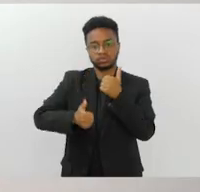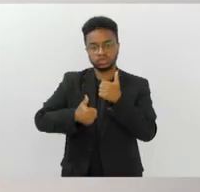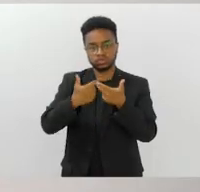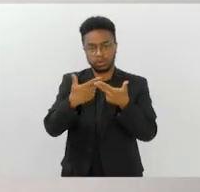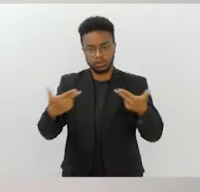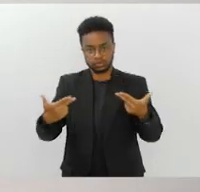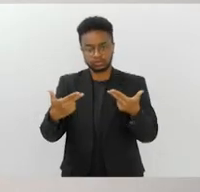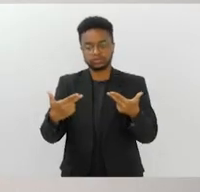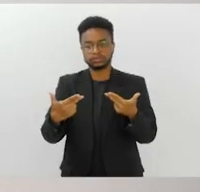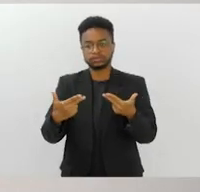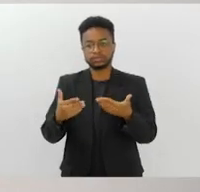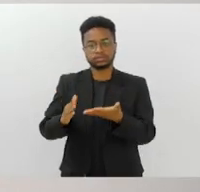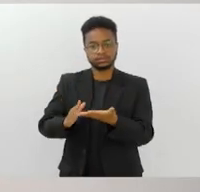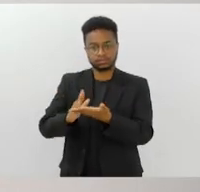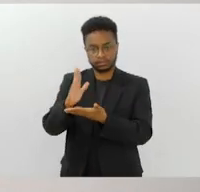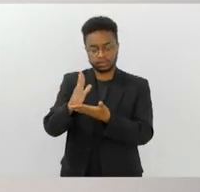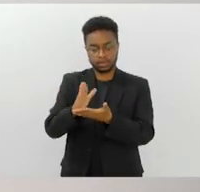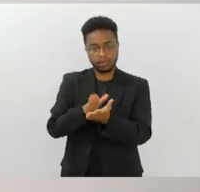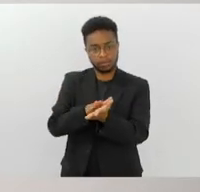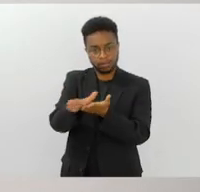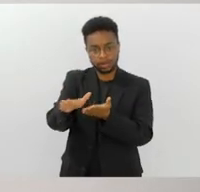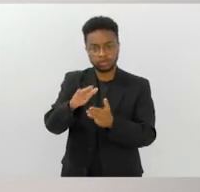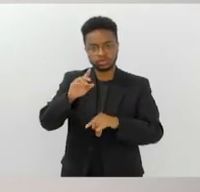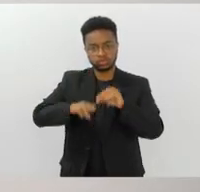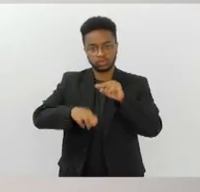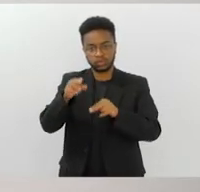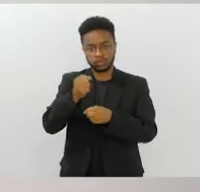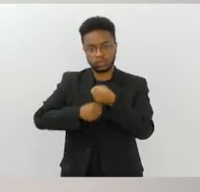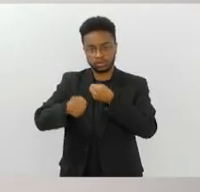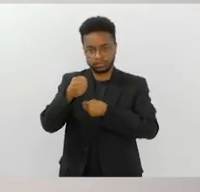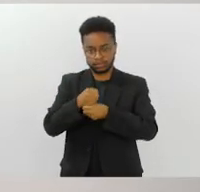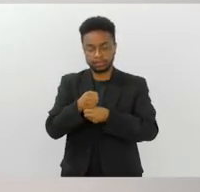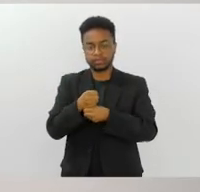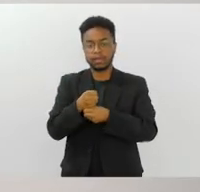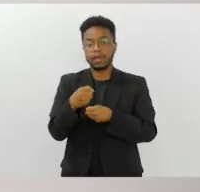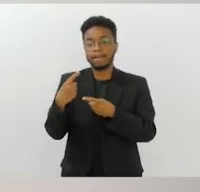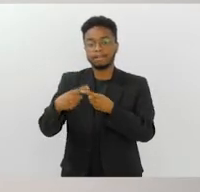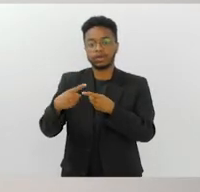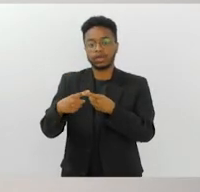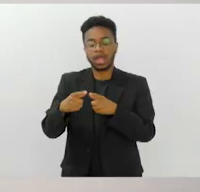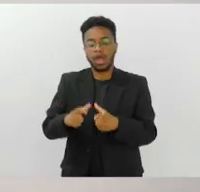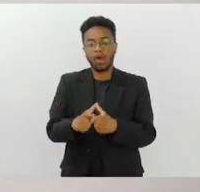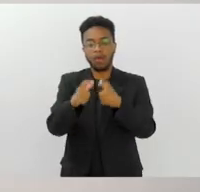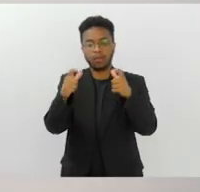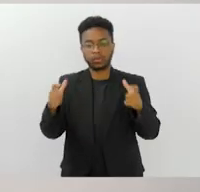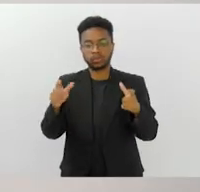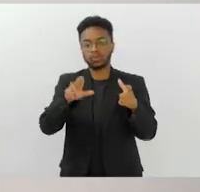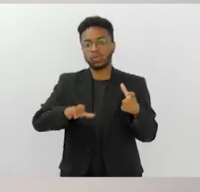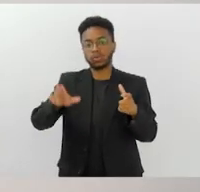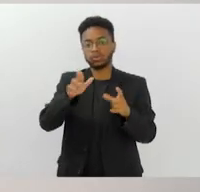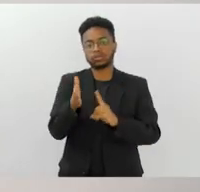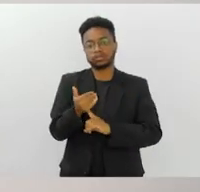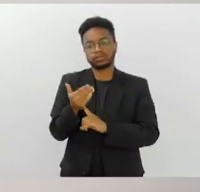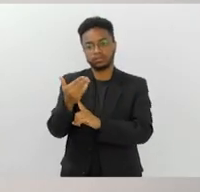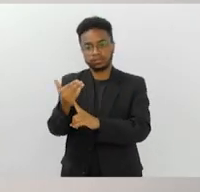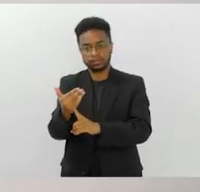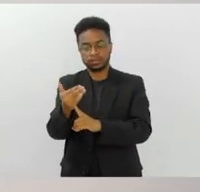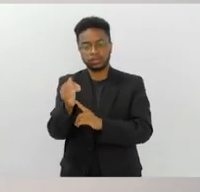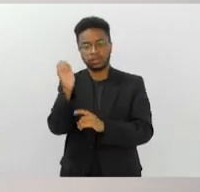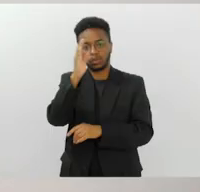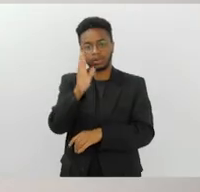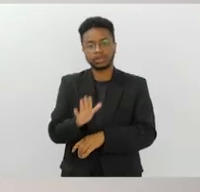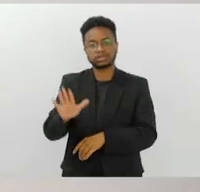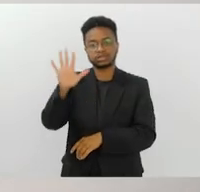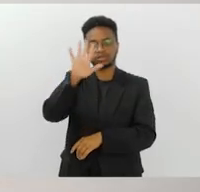promulgada em Junho do ano passado que se expandiu o uso dessa tecnologia para todo o Brasil